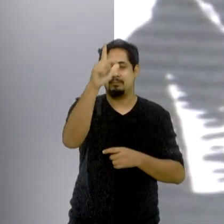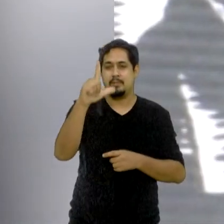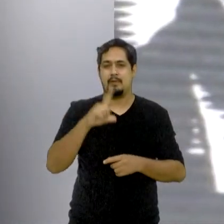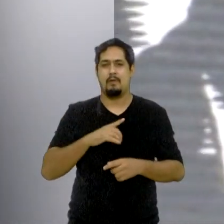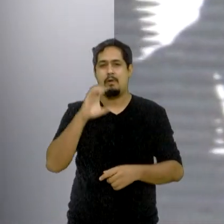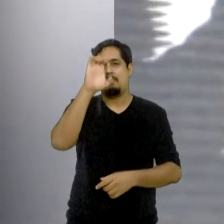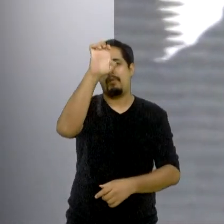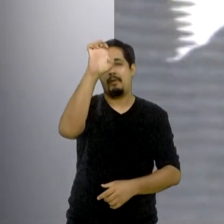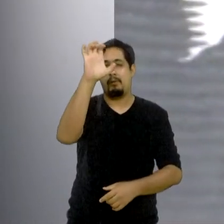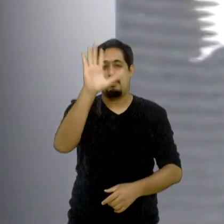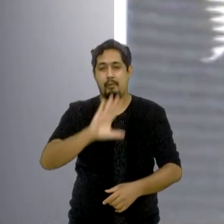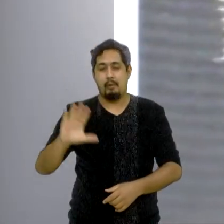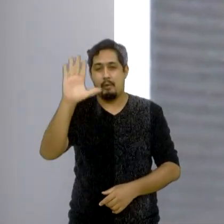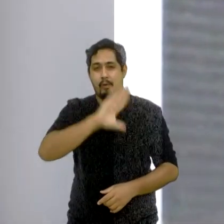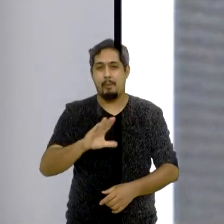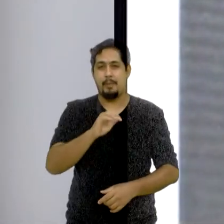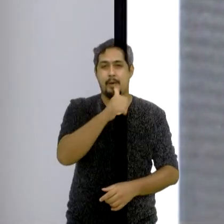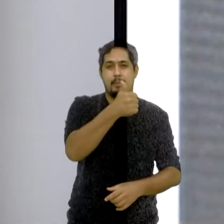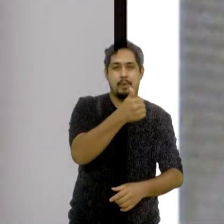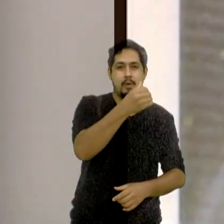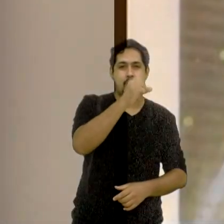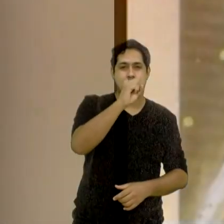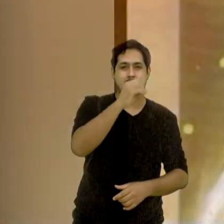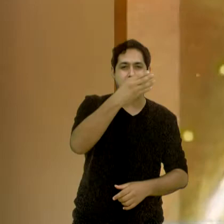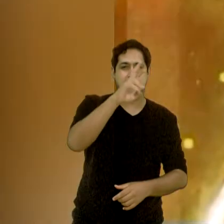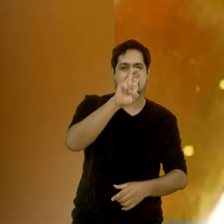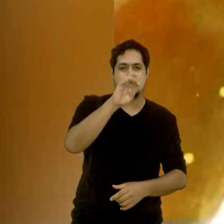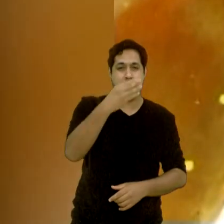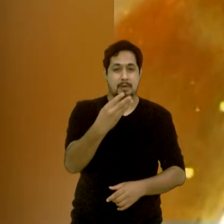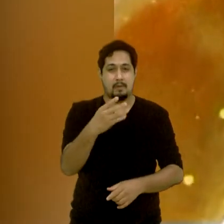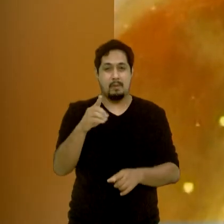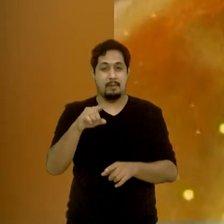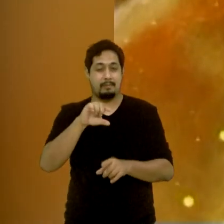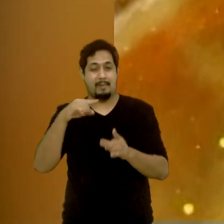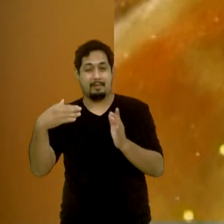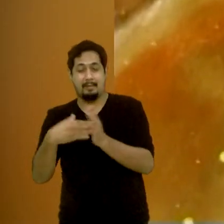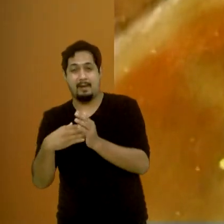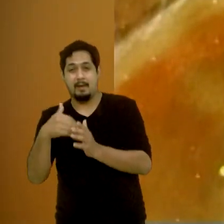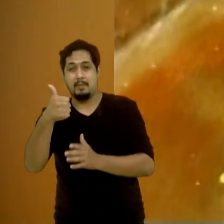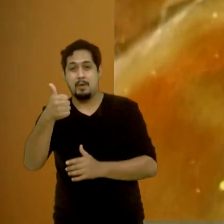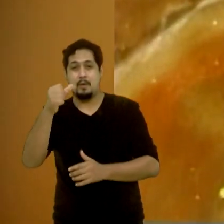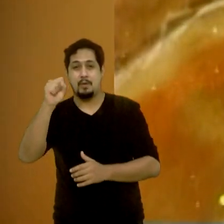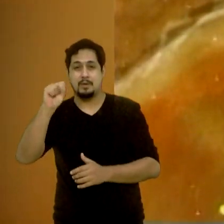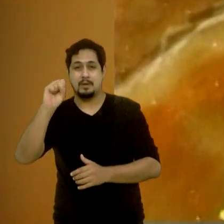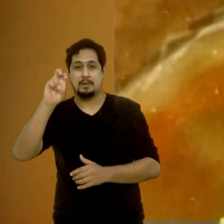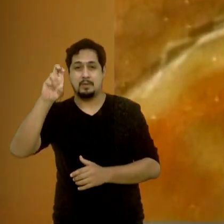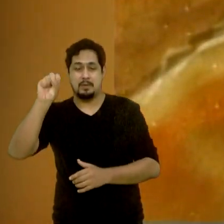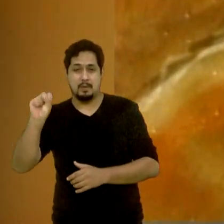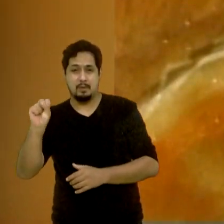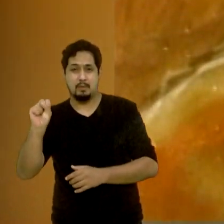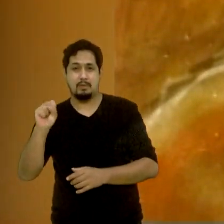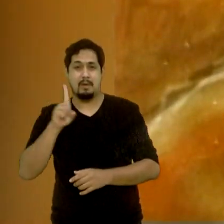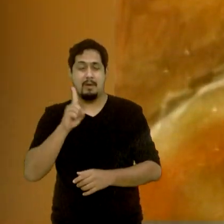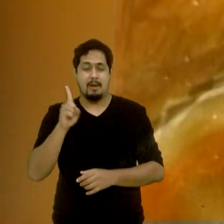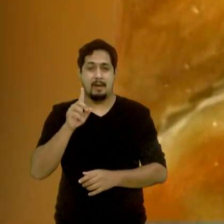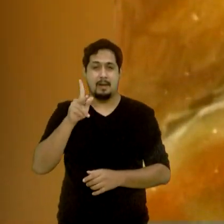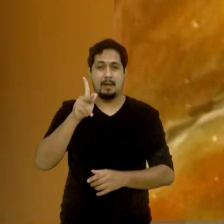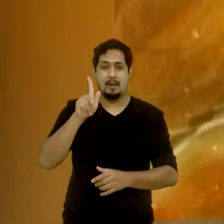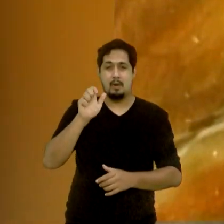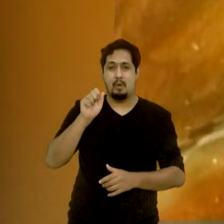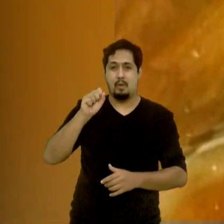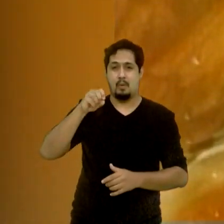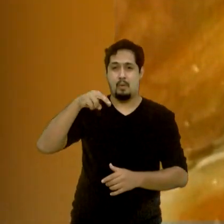de 1854 a 1858. É principalmente a Gonçalves Dias que o